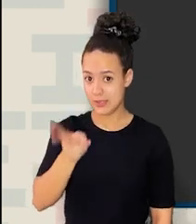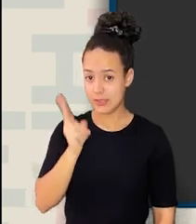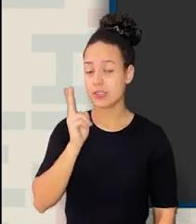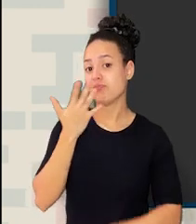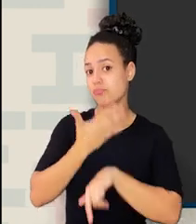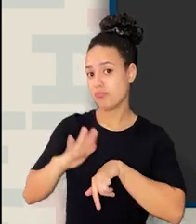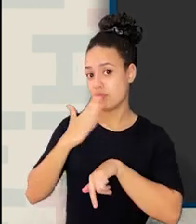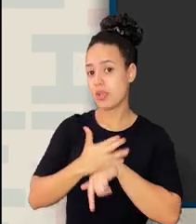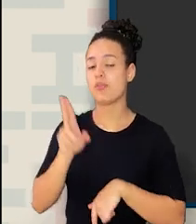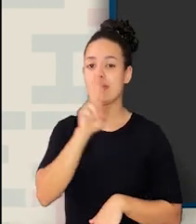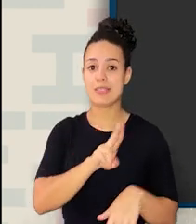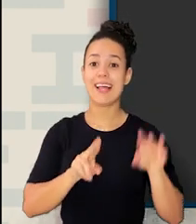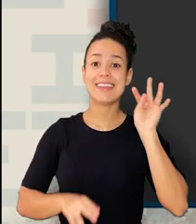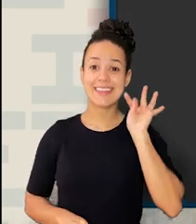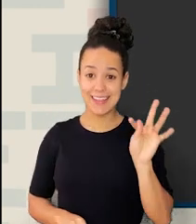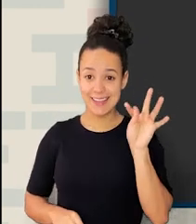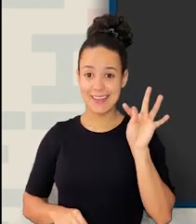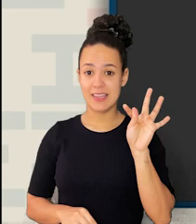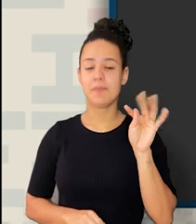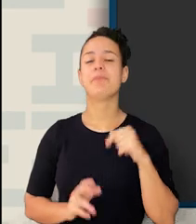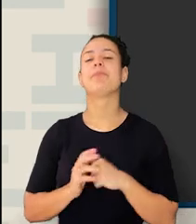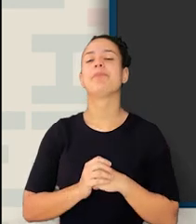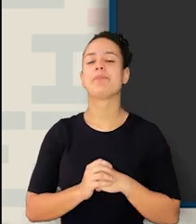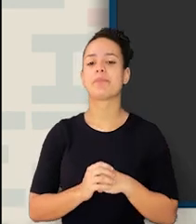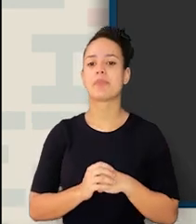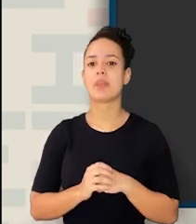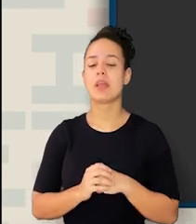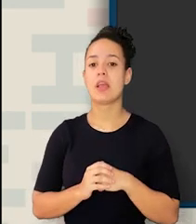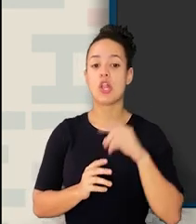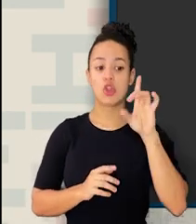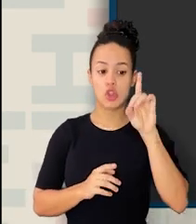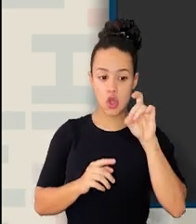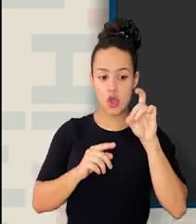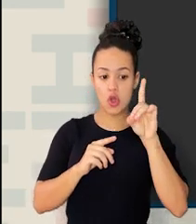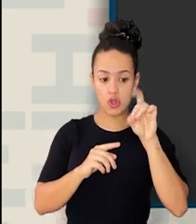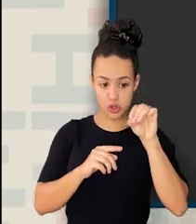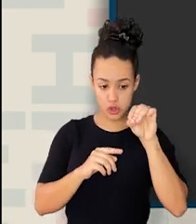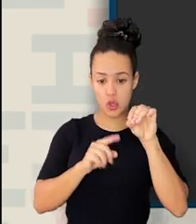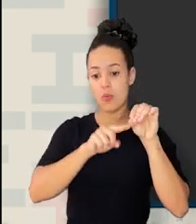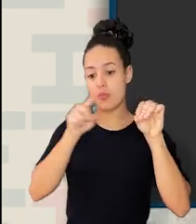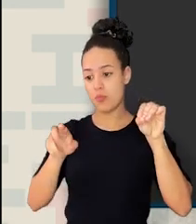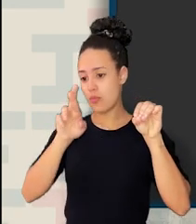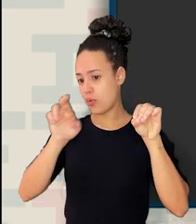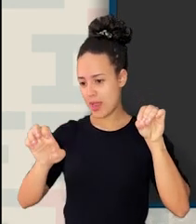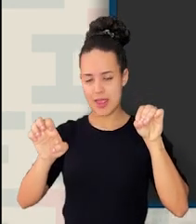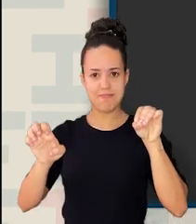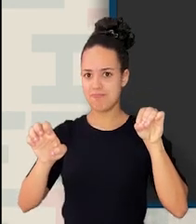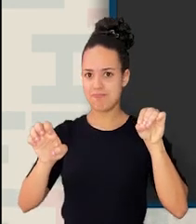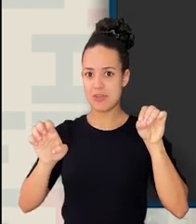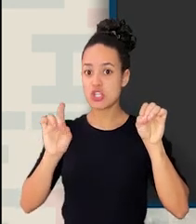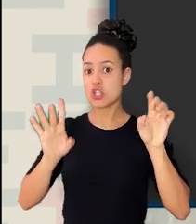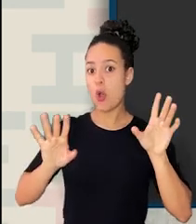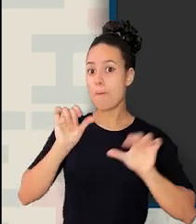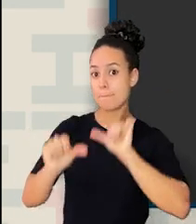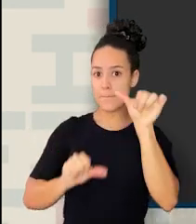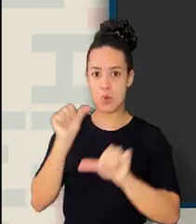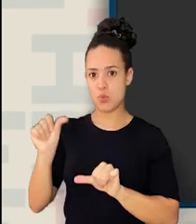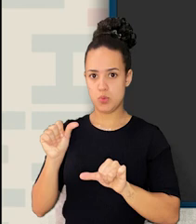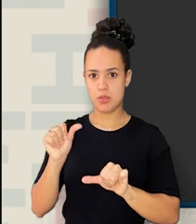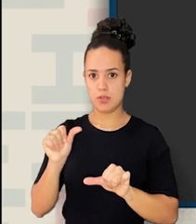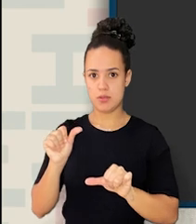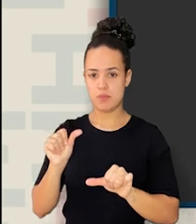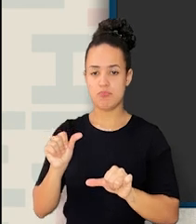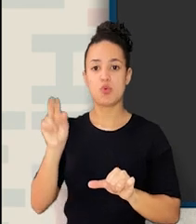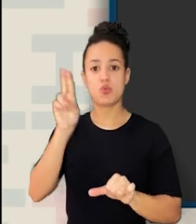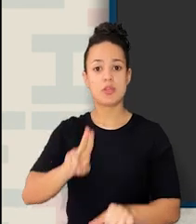fazer com T, aí no caso do Dó para o Ré, eu não vou articular, eu vou só mudar a posição, fazendo o